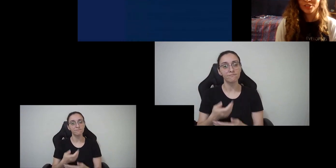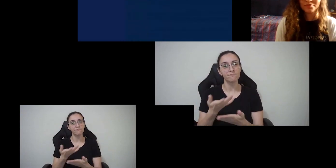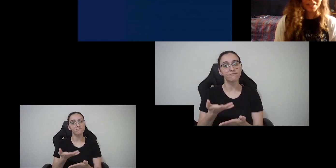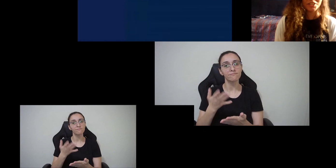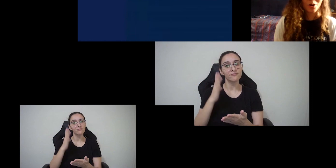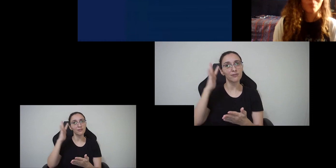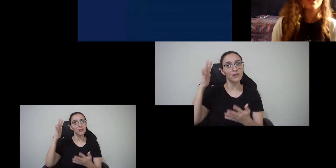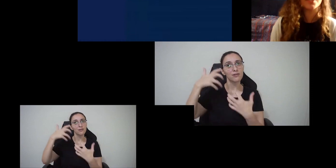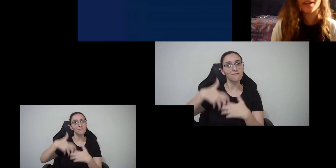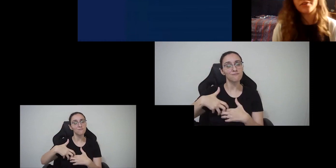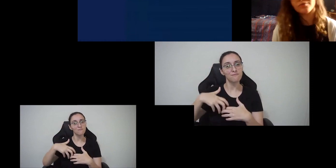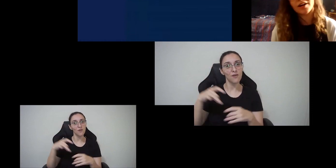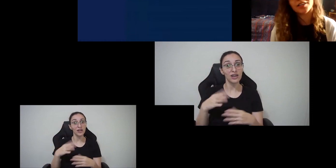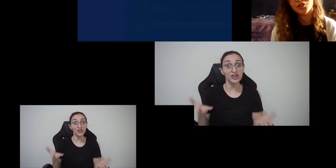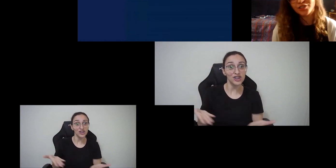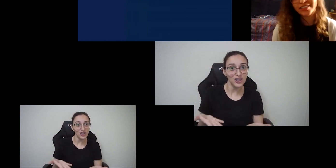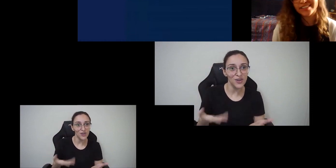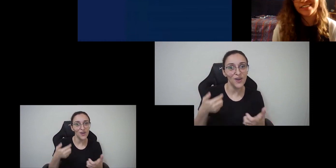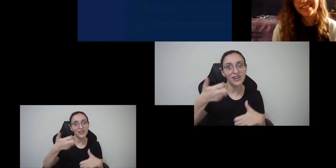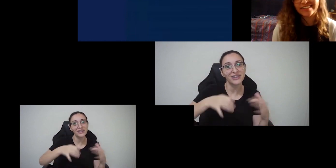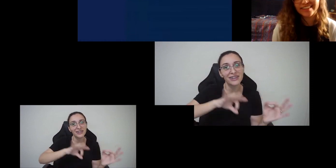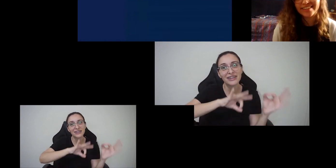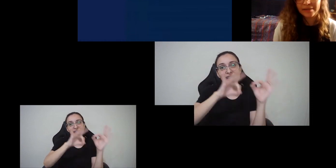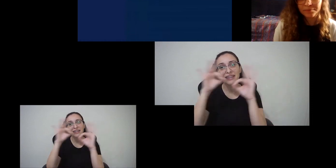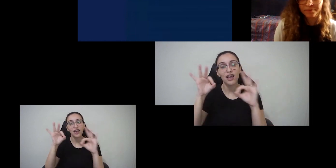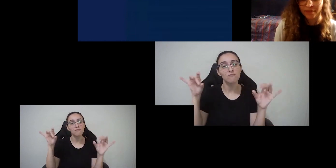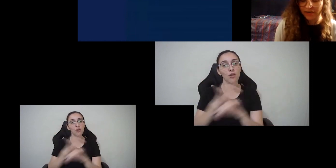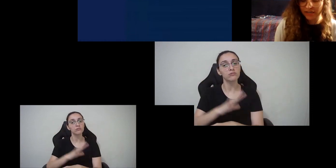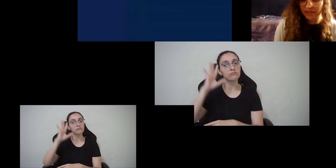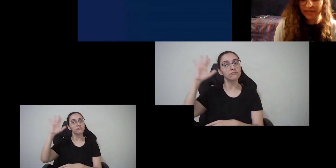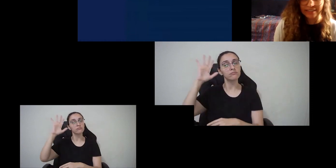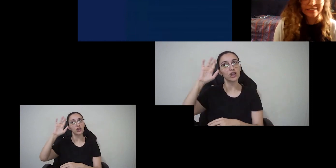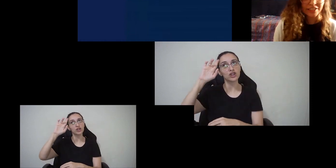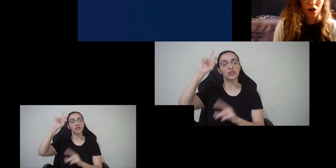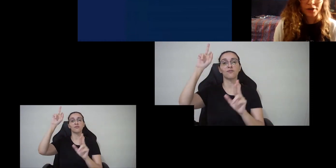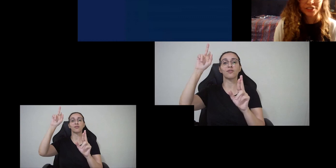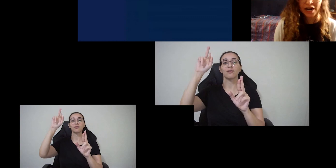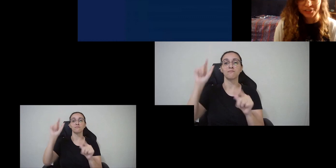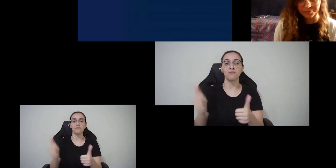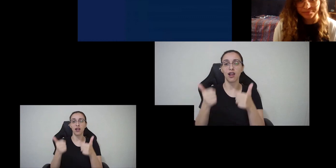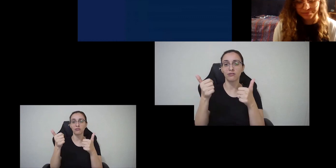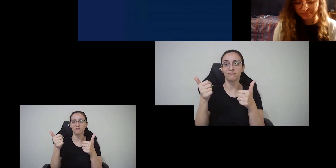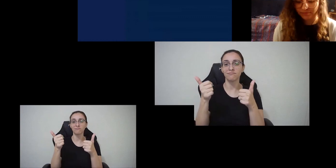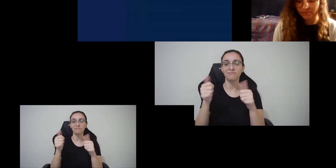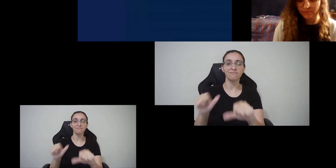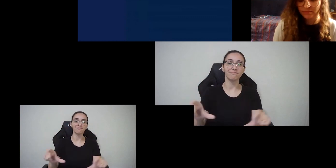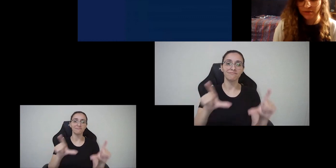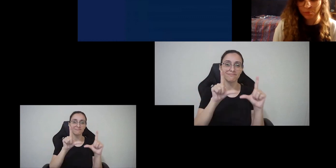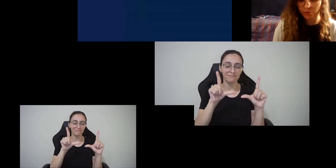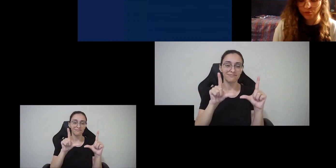sair diferente de como vocês chegaram aqui hoje nesse TDC, queria deixar uma charge